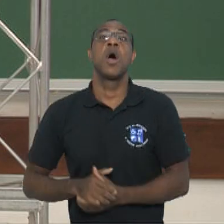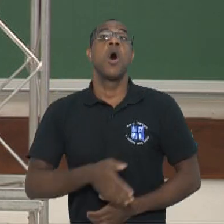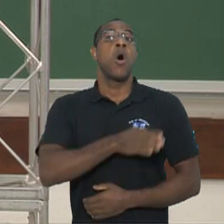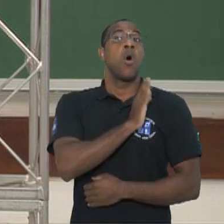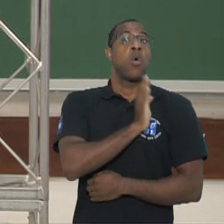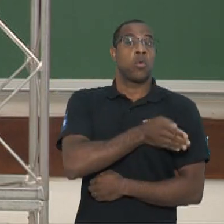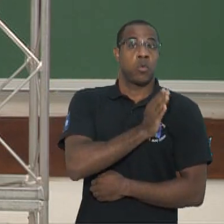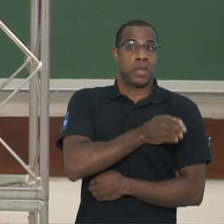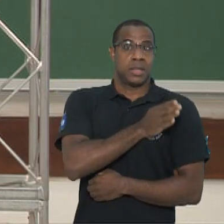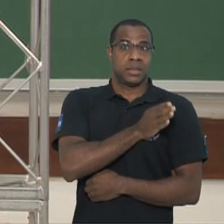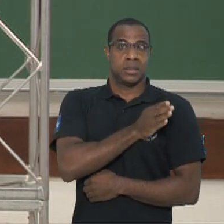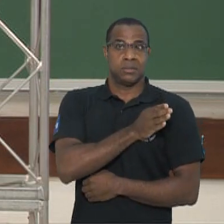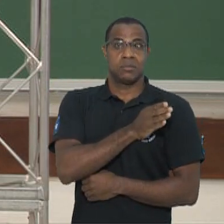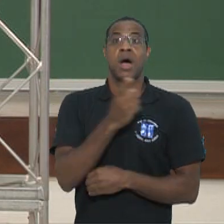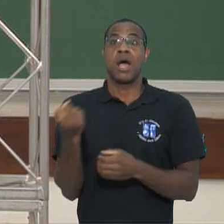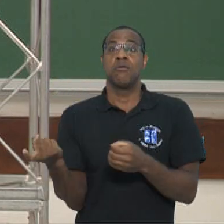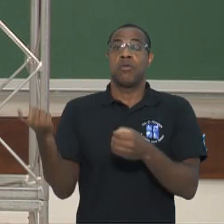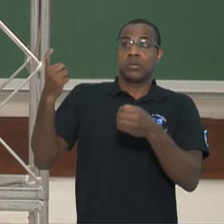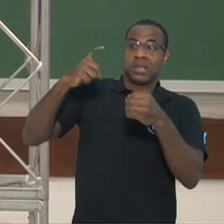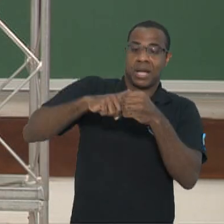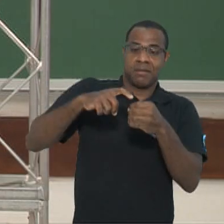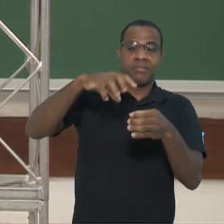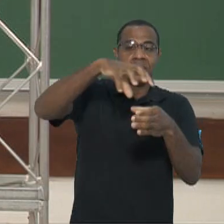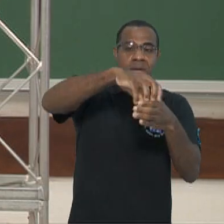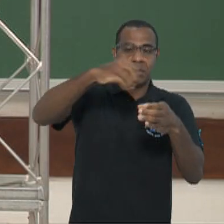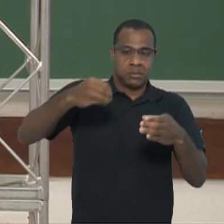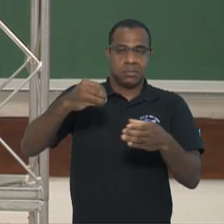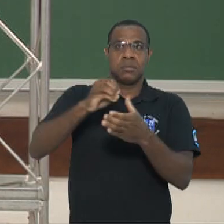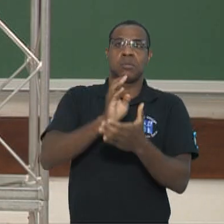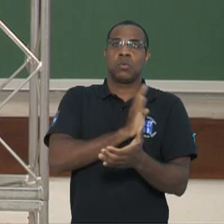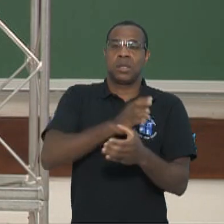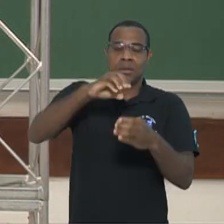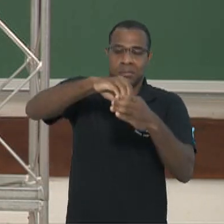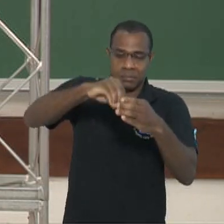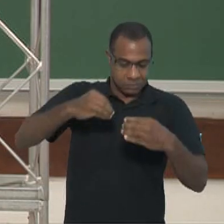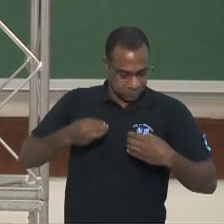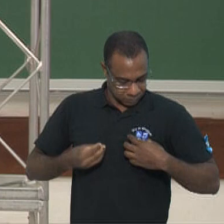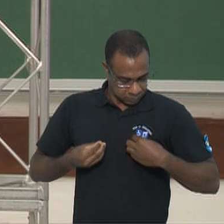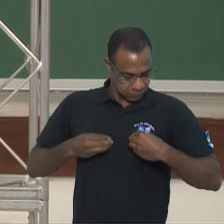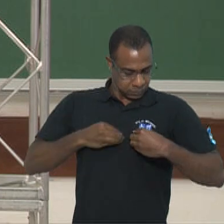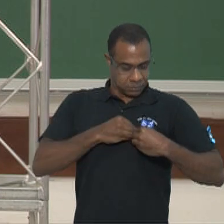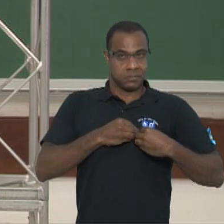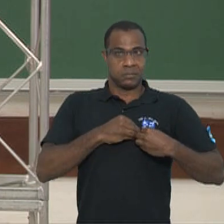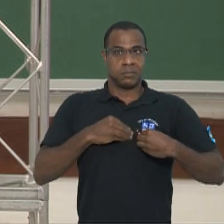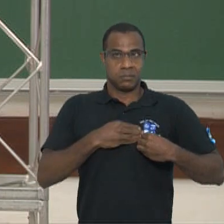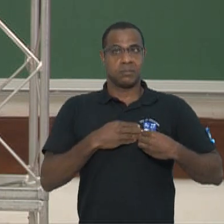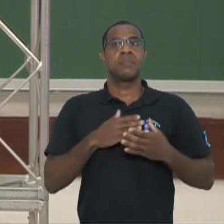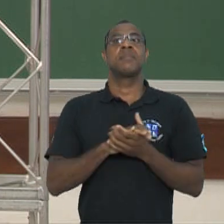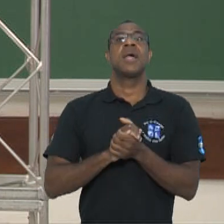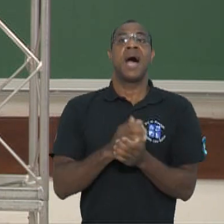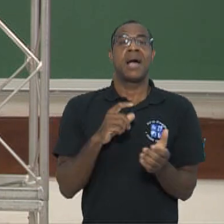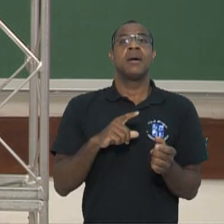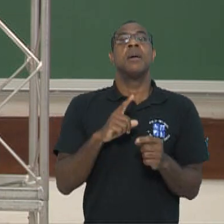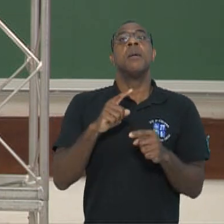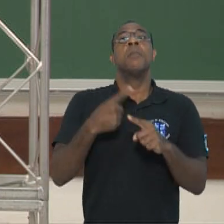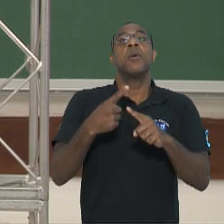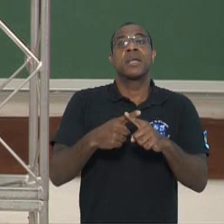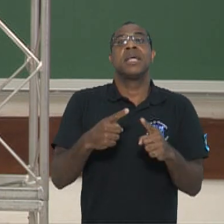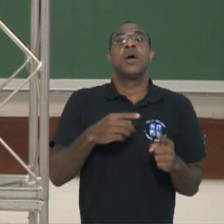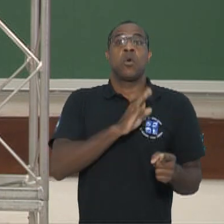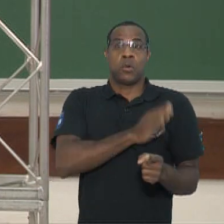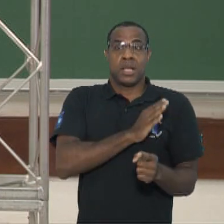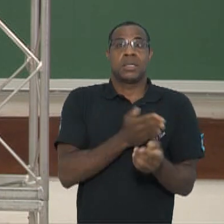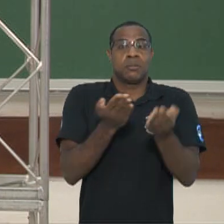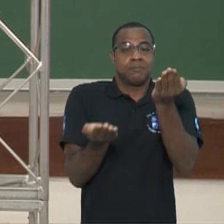para a múmia, lá dentro, porque como o Sr. Roberto explicou, seria julgado o coração com aquela pena, a deusa Maat, a deusa da verdade e